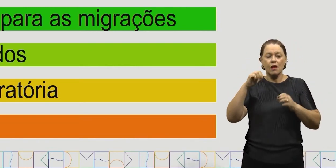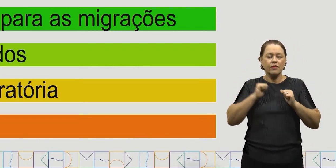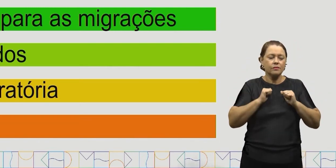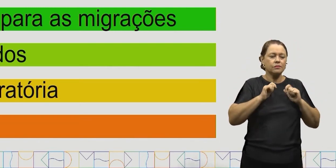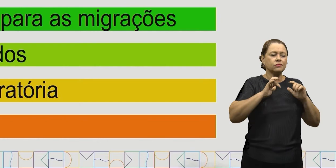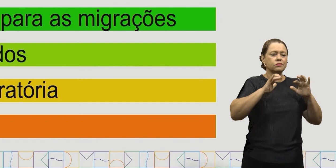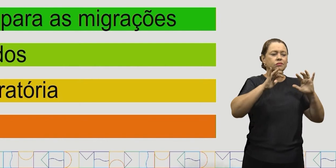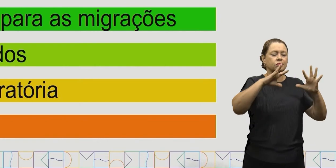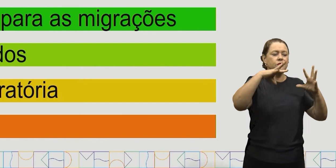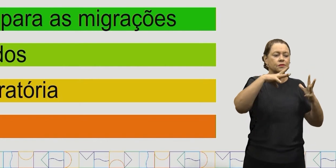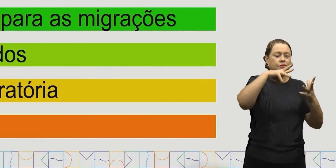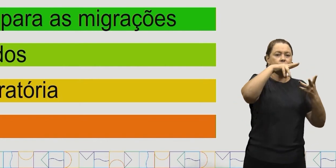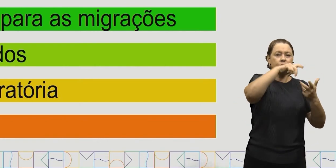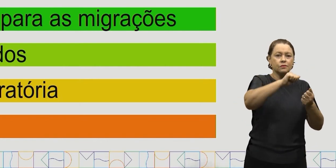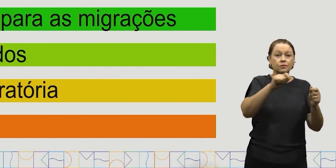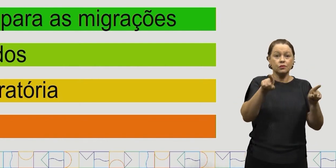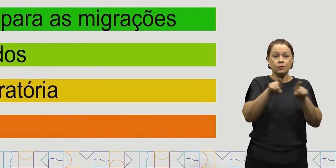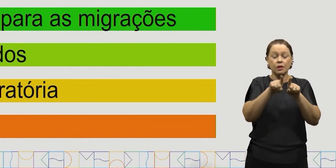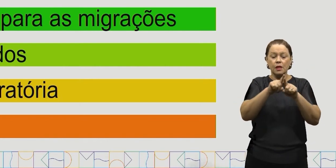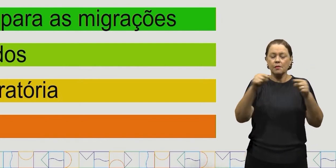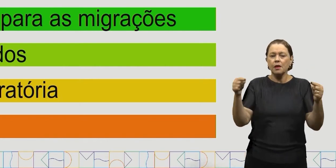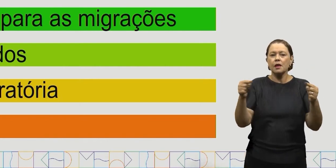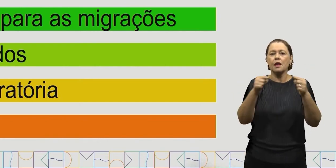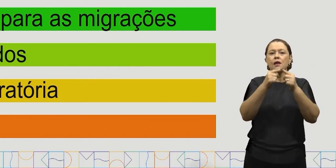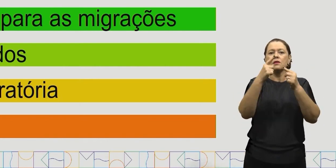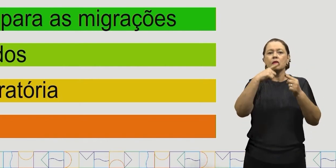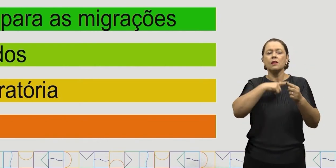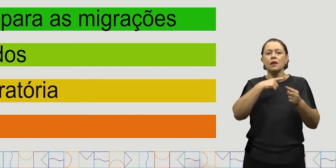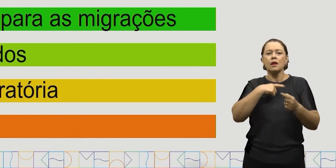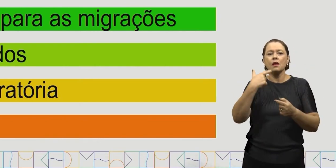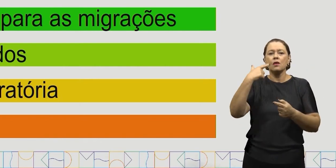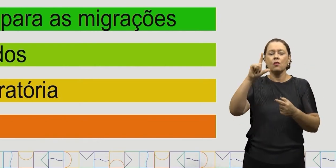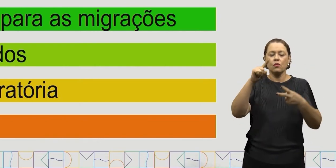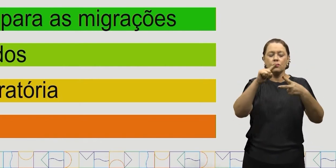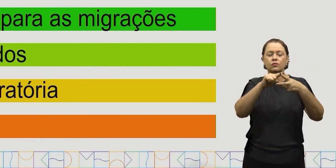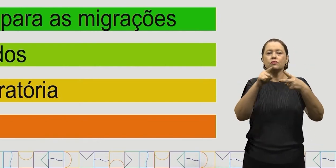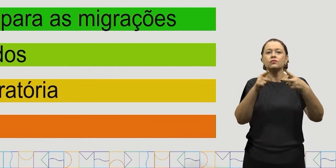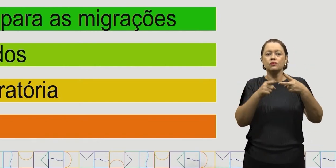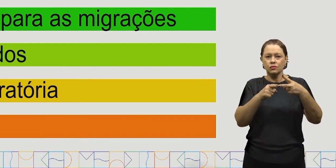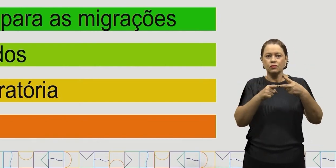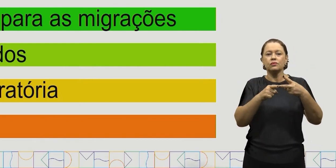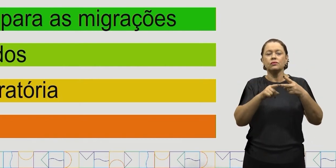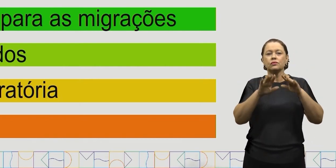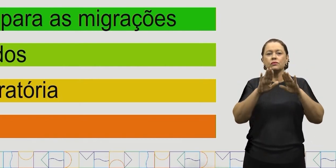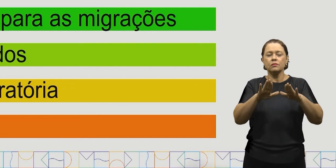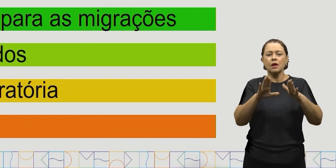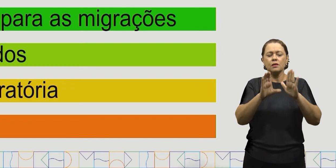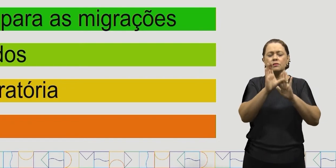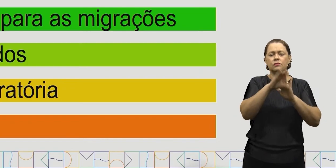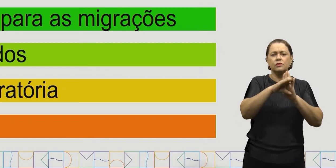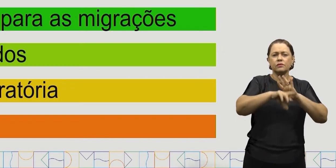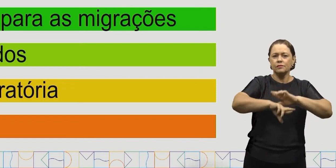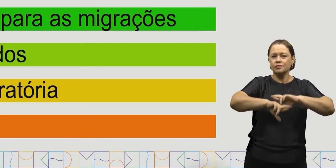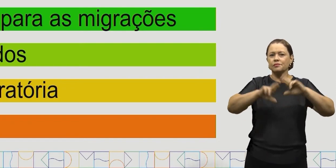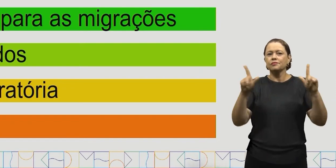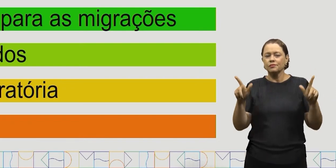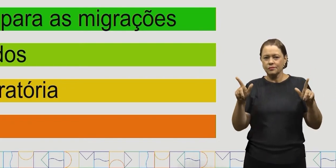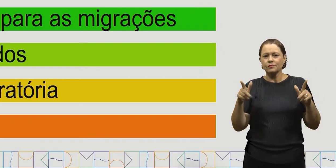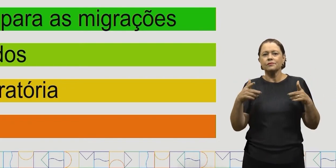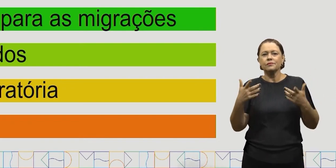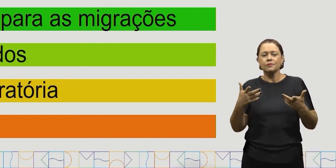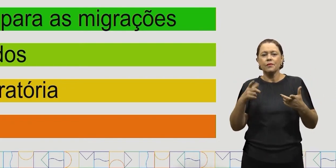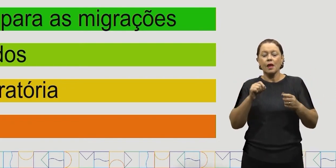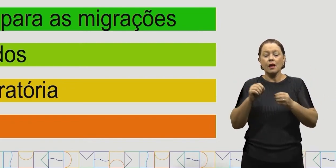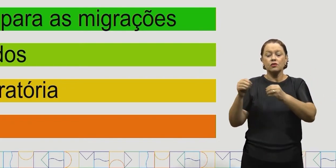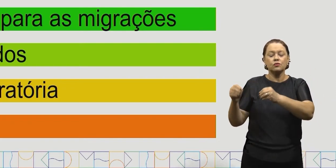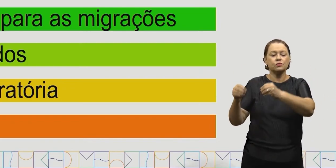mundo inteiro. E relacionado a isso estão outros dois termos que caminham juntos, mas com definição bem diferente em